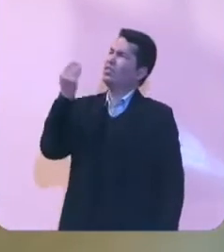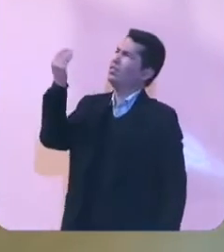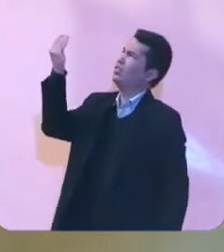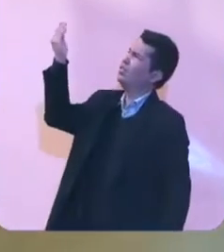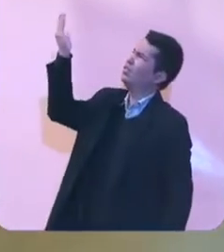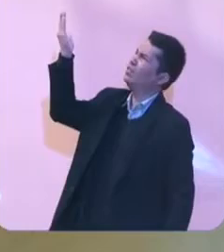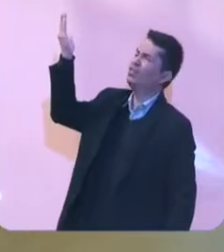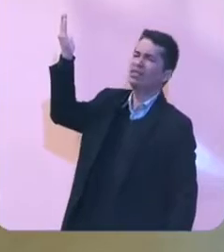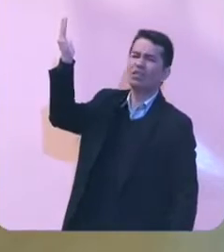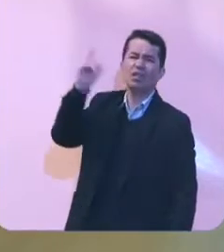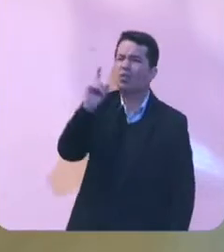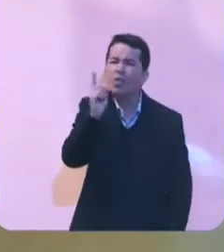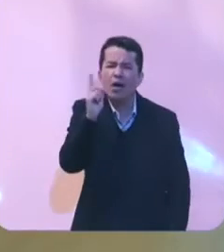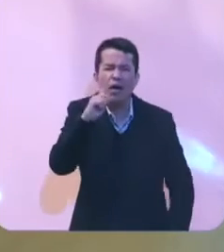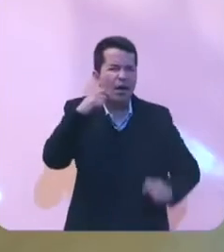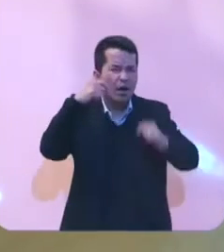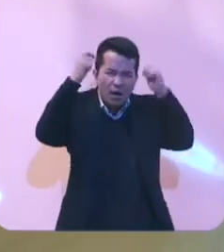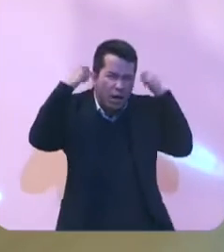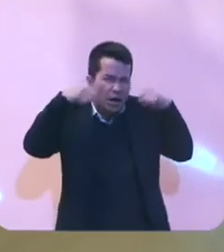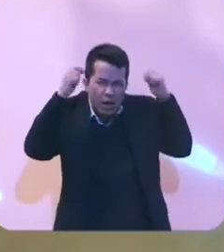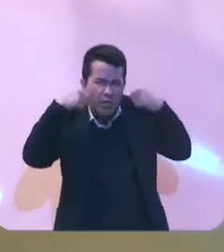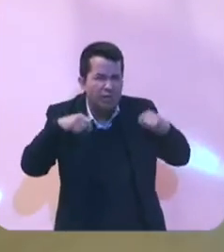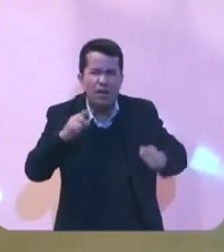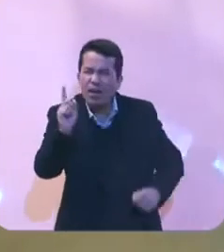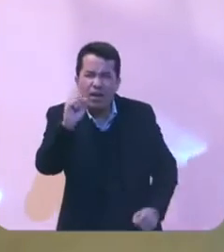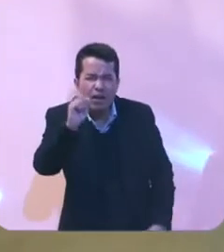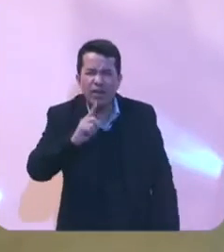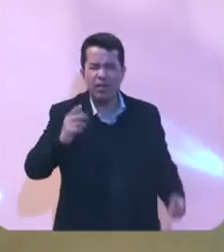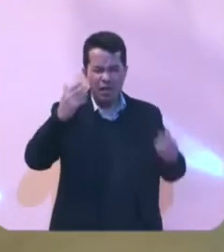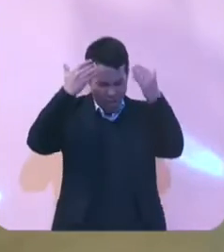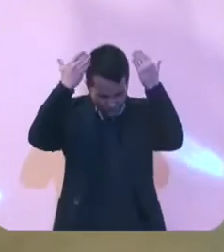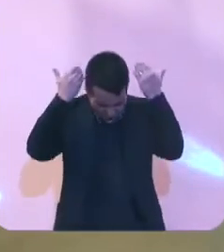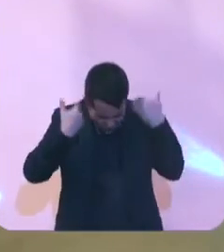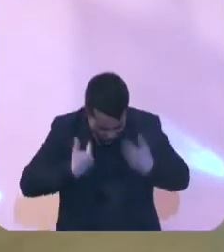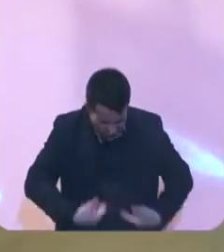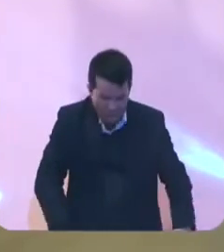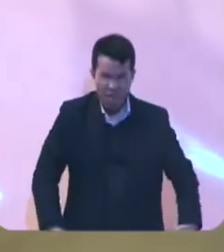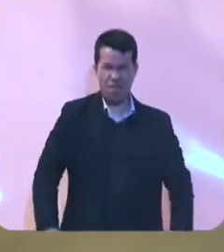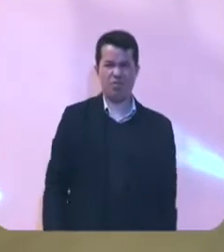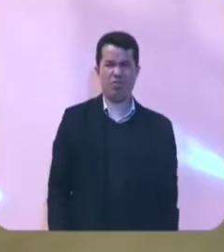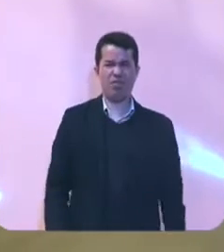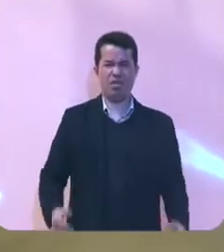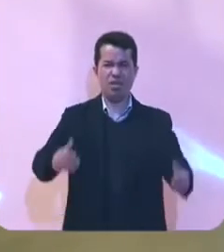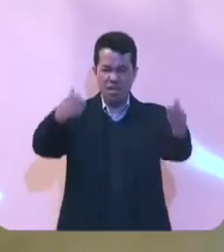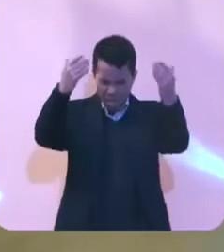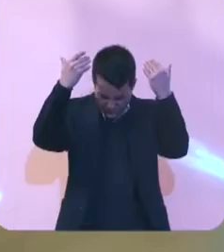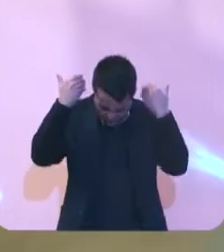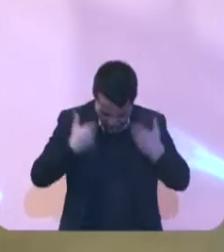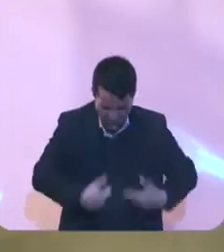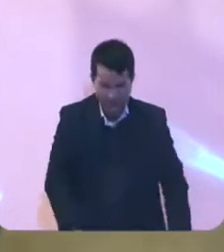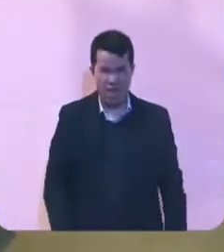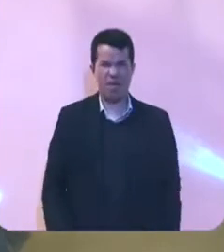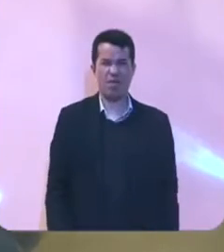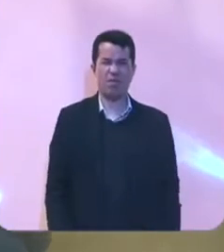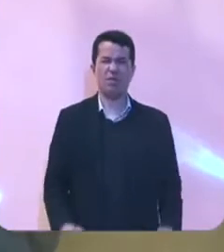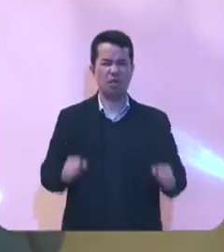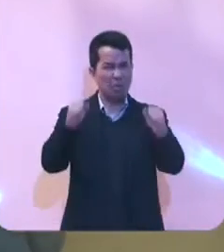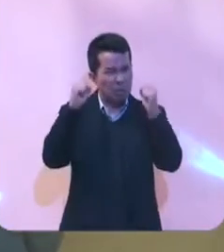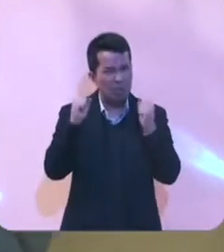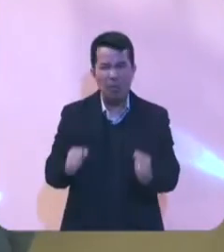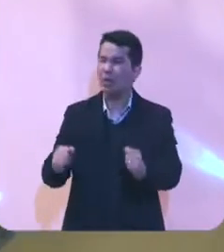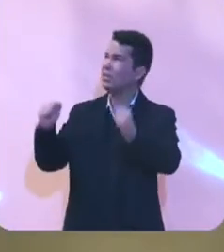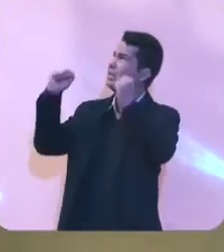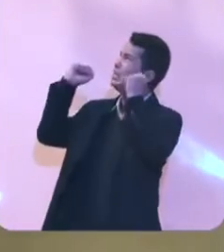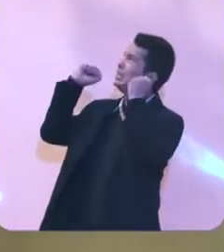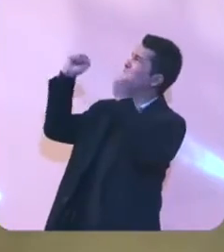com tudo que eu tenho, com tudo que eu sou, com tudo que eu posso fazer, agora que precisa estar no altar de Deus. E Ele